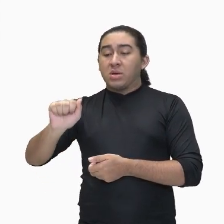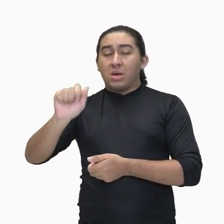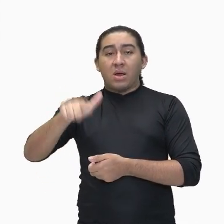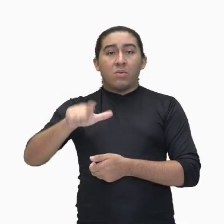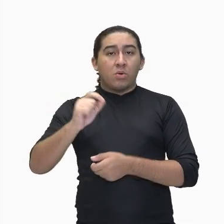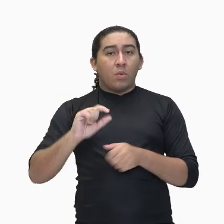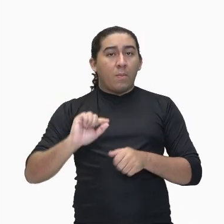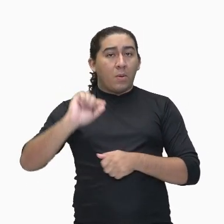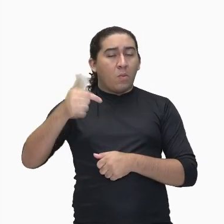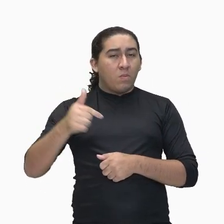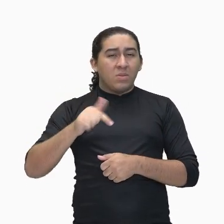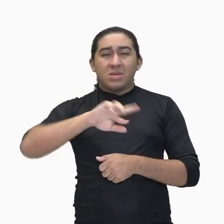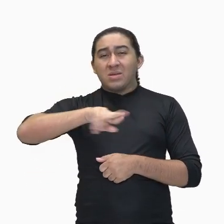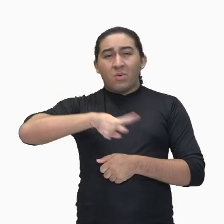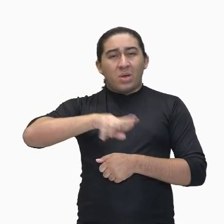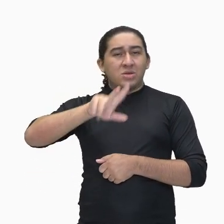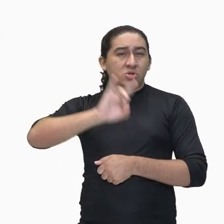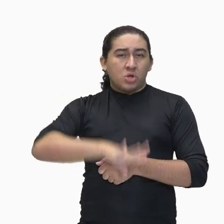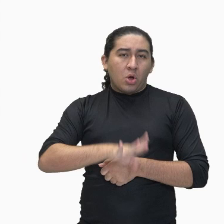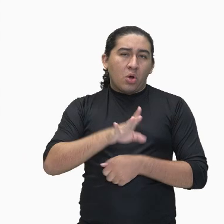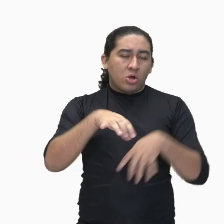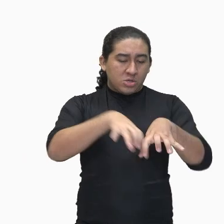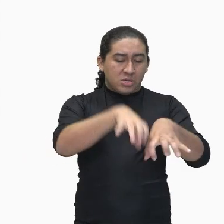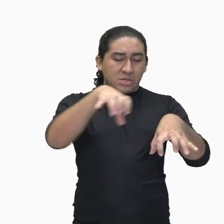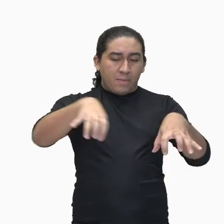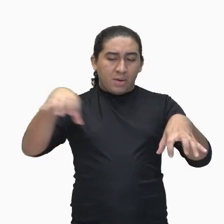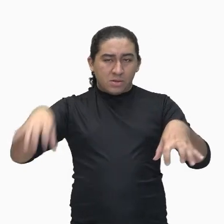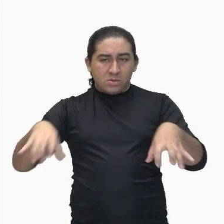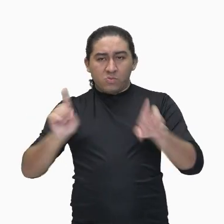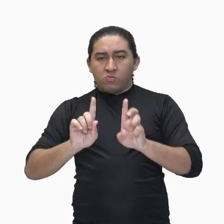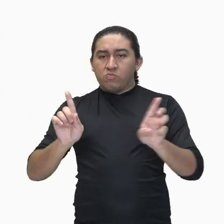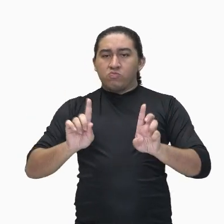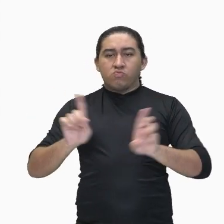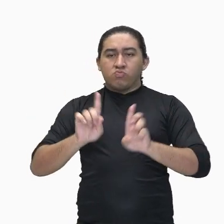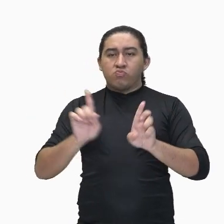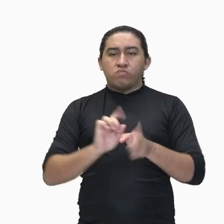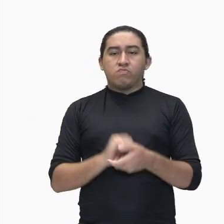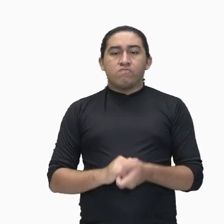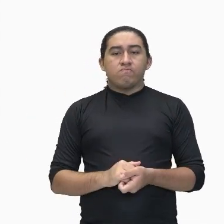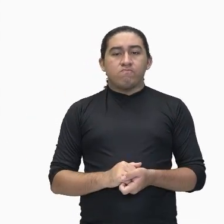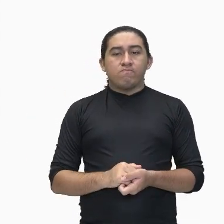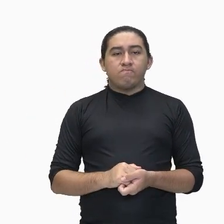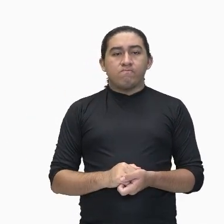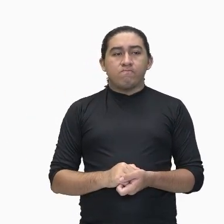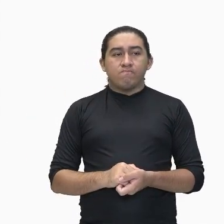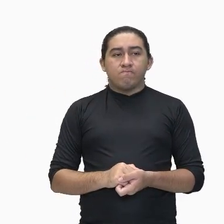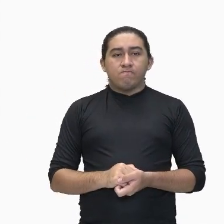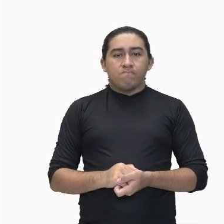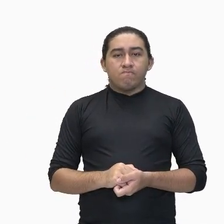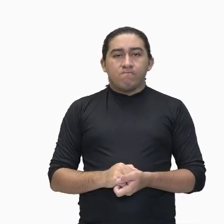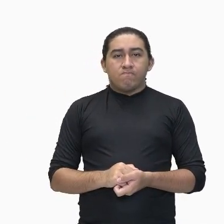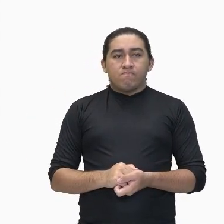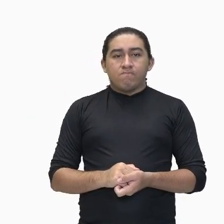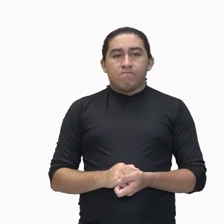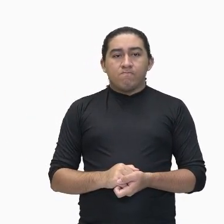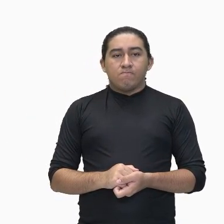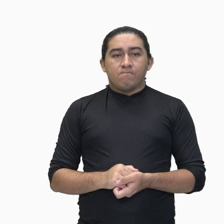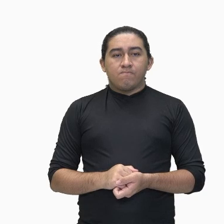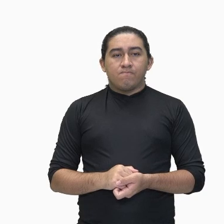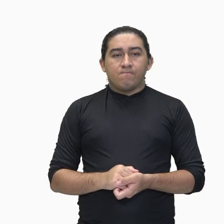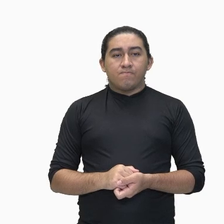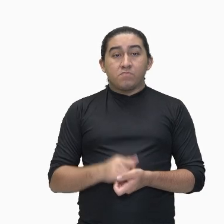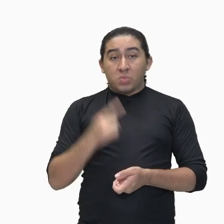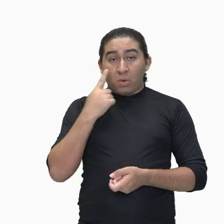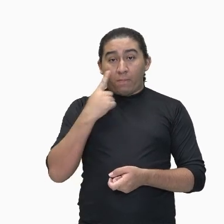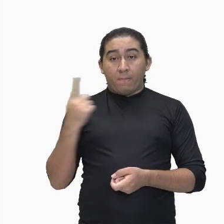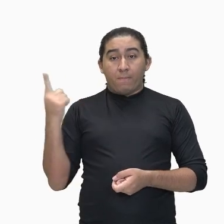outra, não como uma divisão da ciência ou do conhecimento. Ele vai colocar da seguinte maneira,